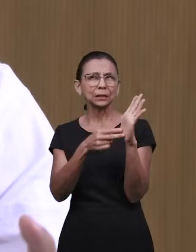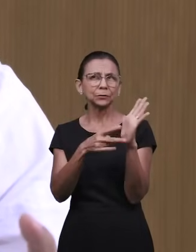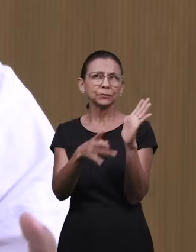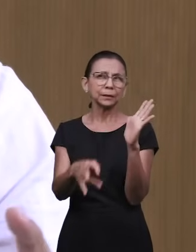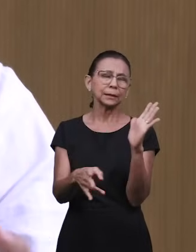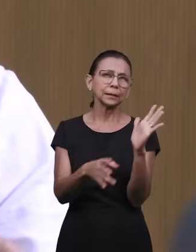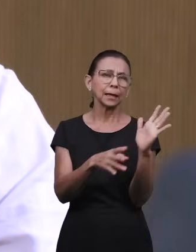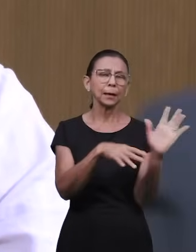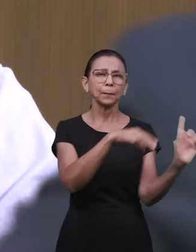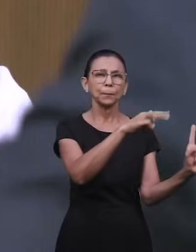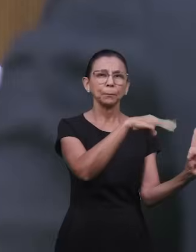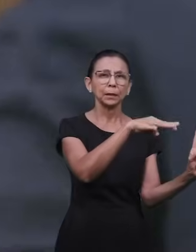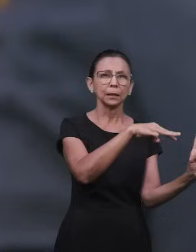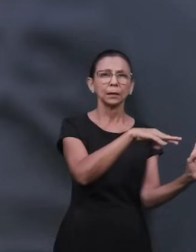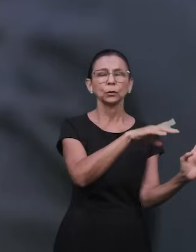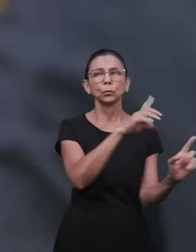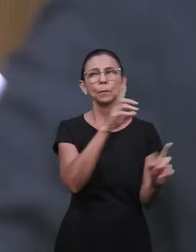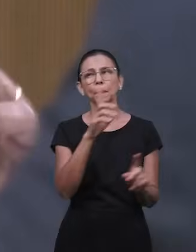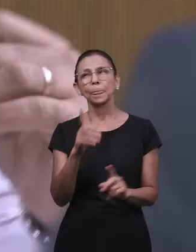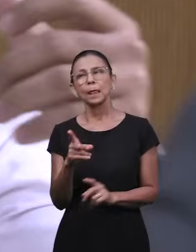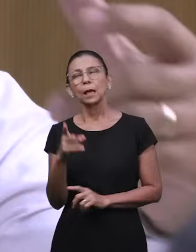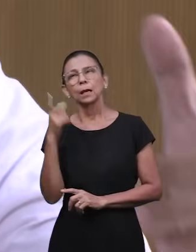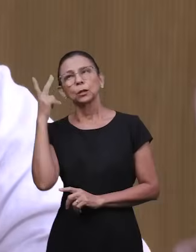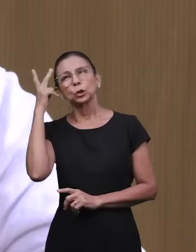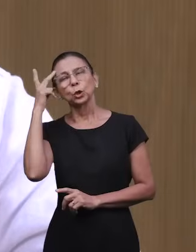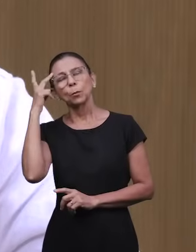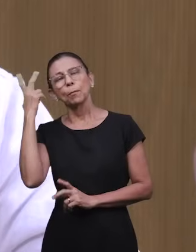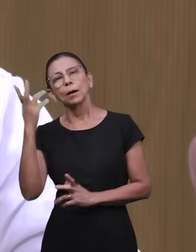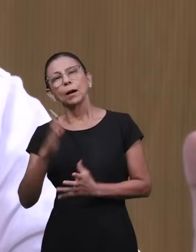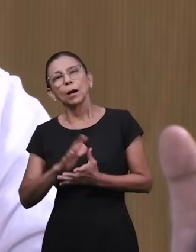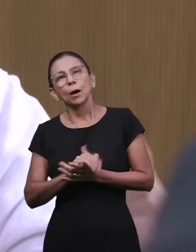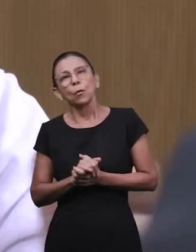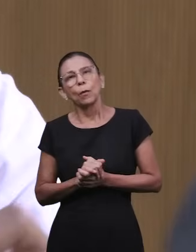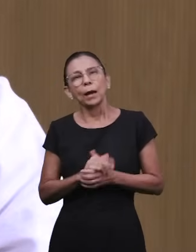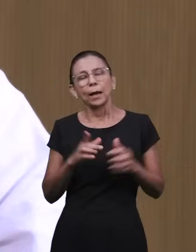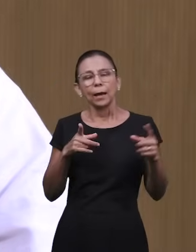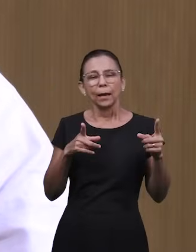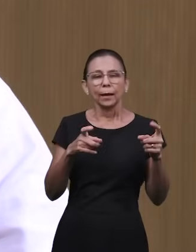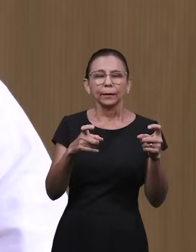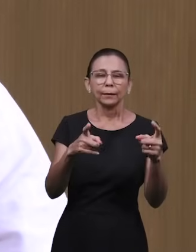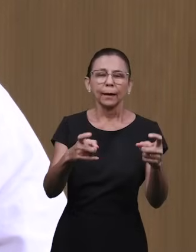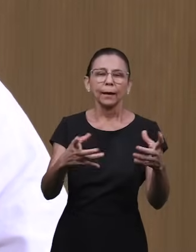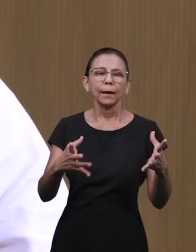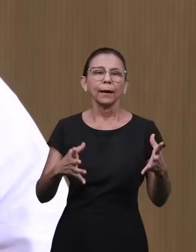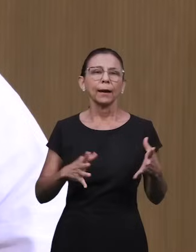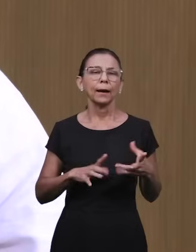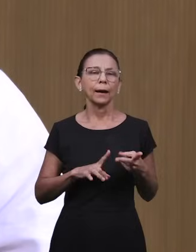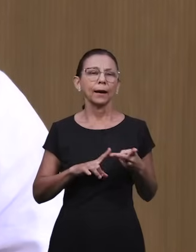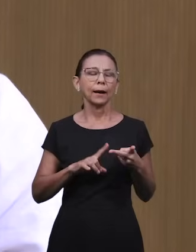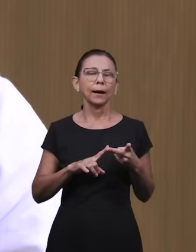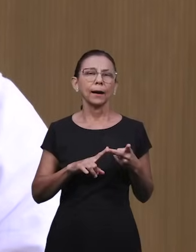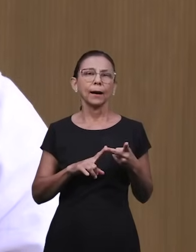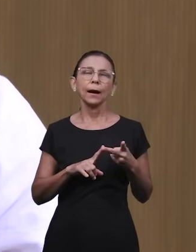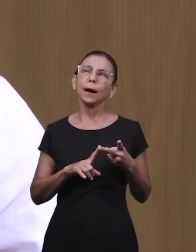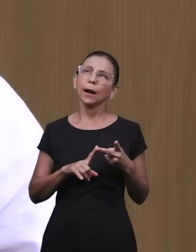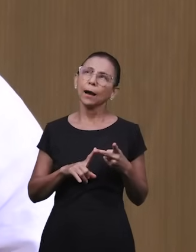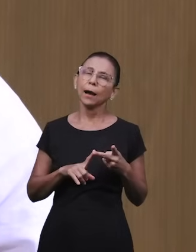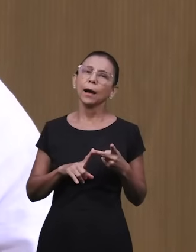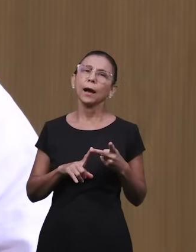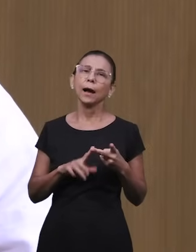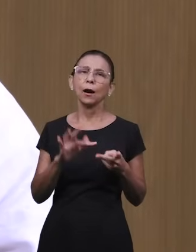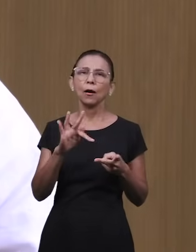comum associar, por exemplo, a fertilidade, a guerra, ou mesmo